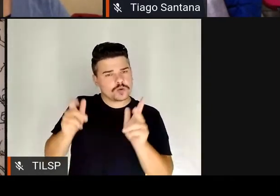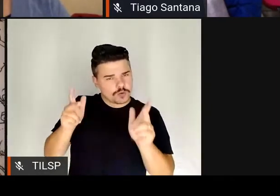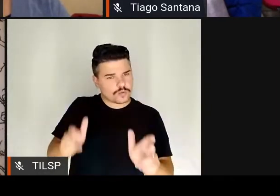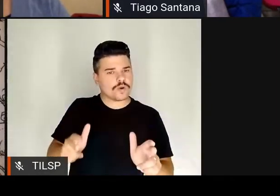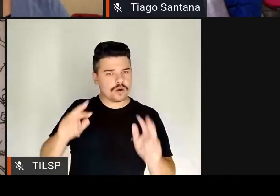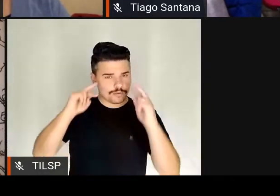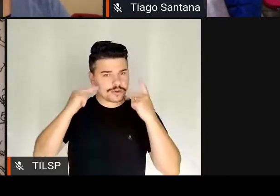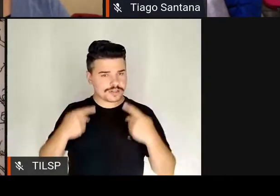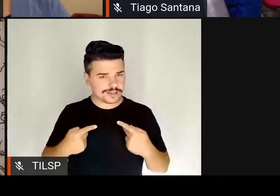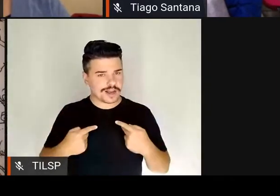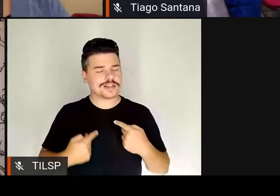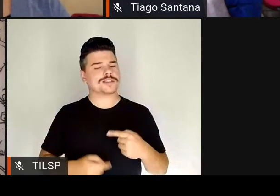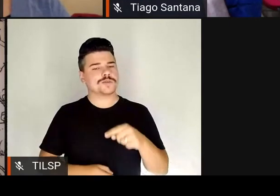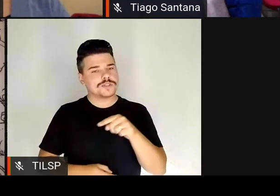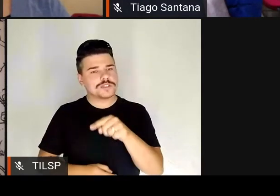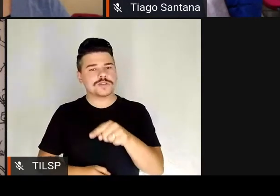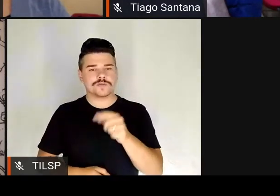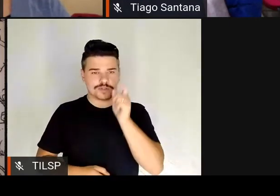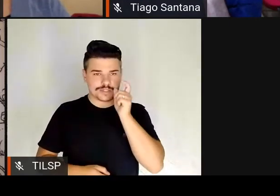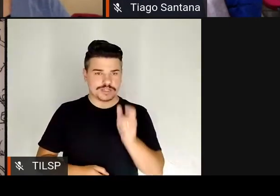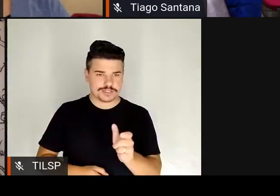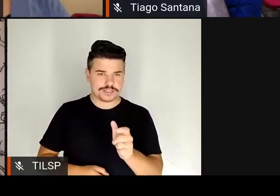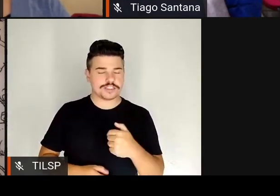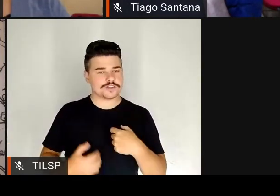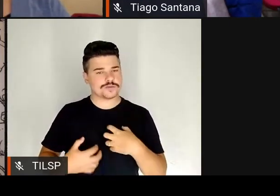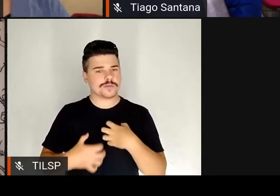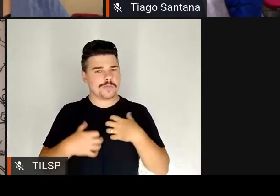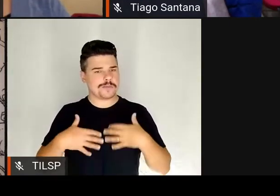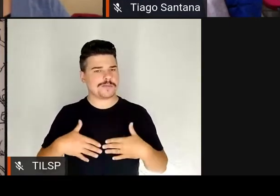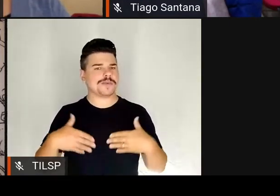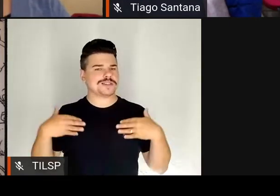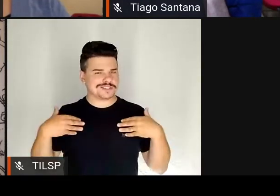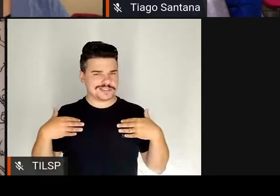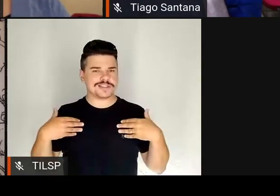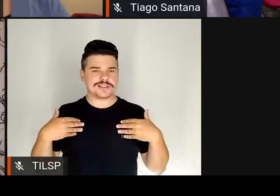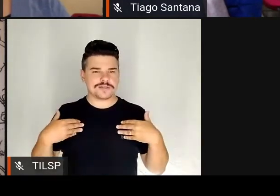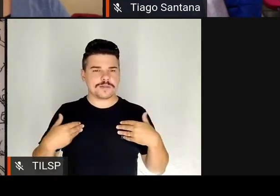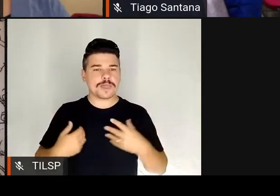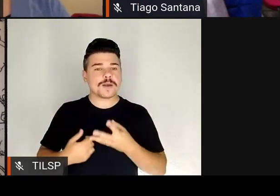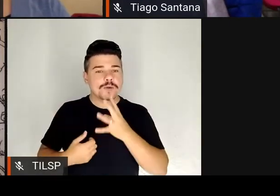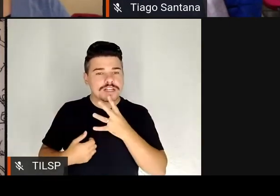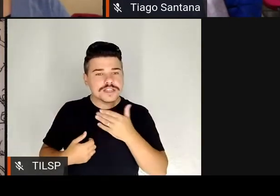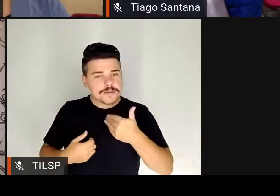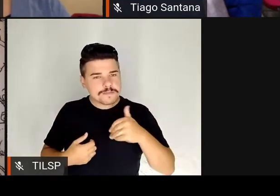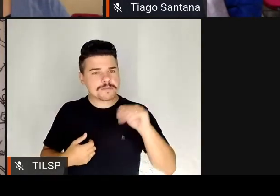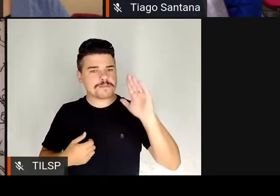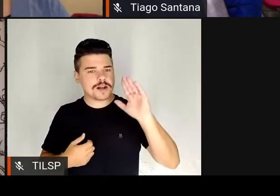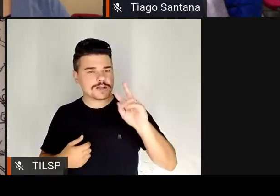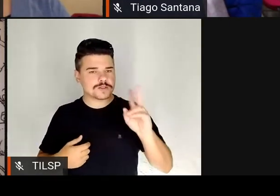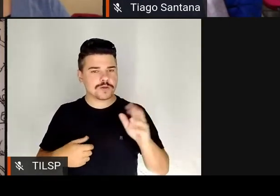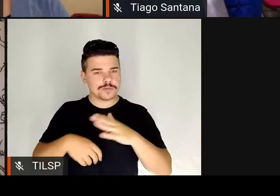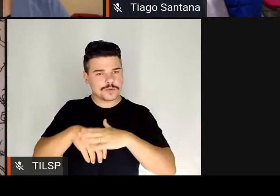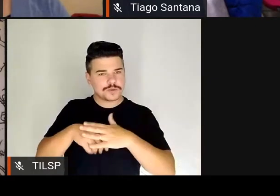foi muito interessante, muito prazeroso, assim, conhecer um pouco da obra dele aí com esse livro,